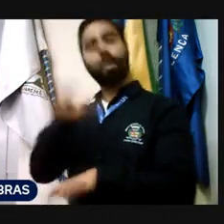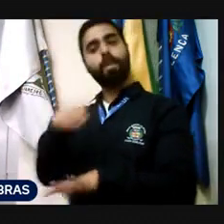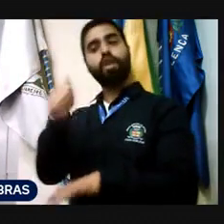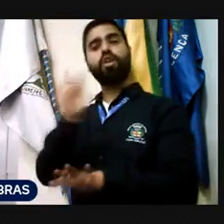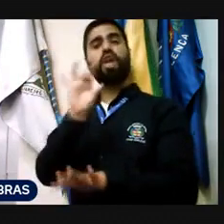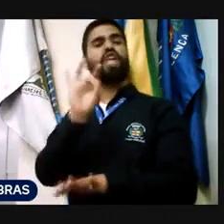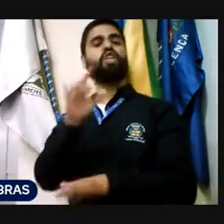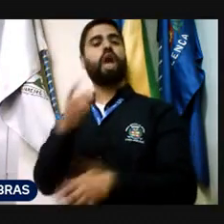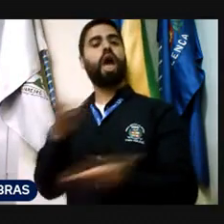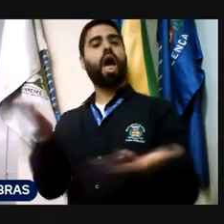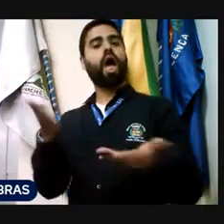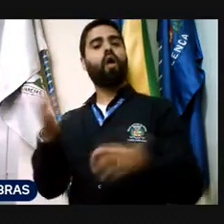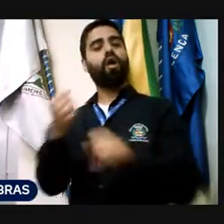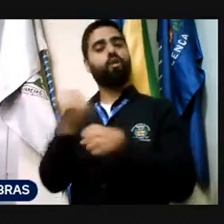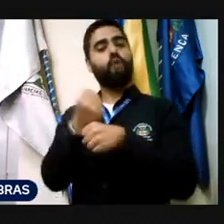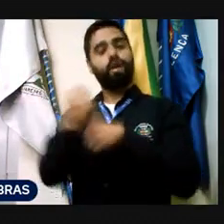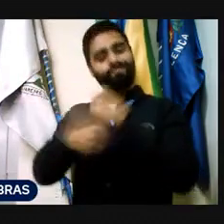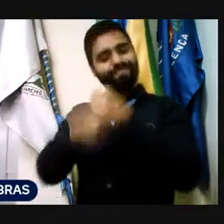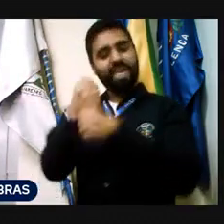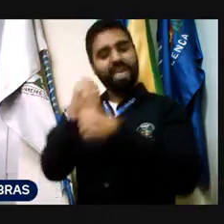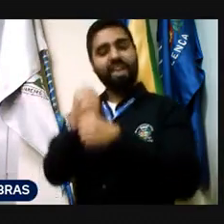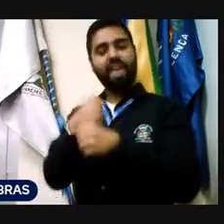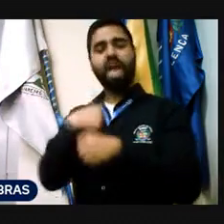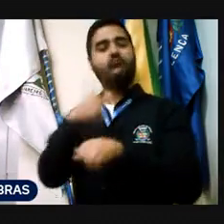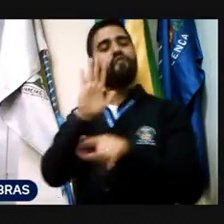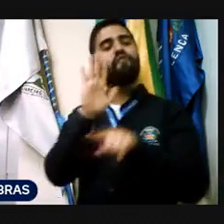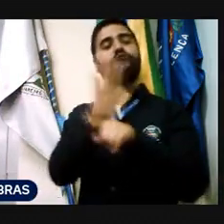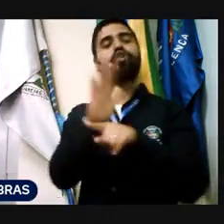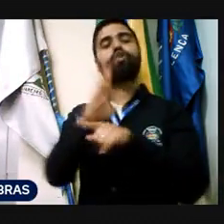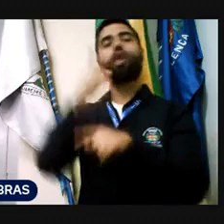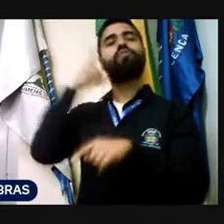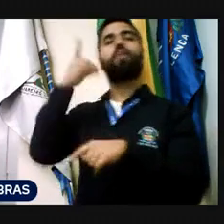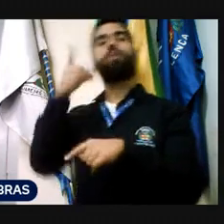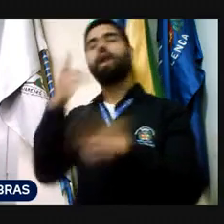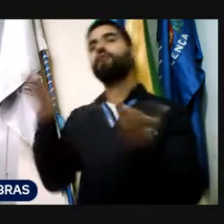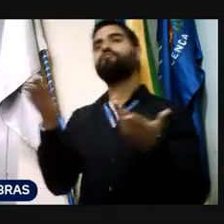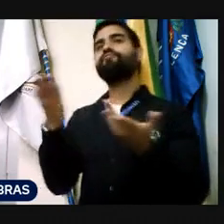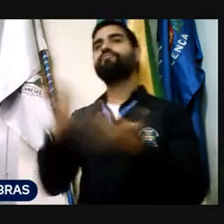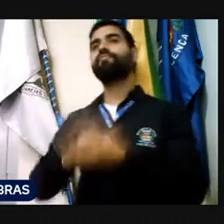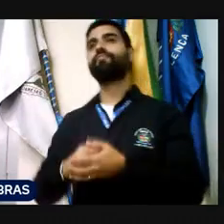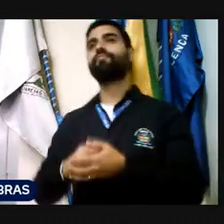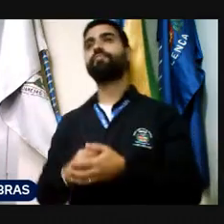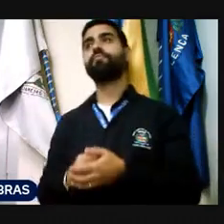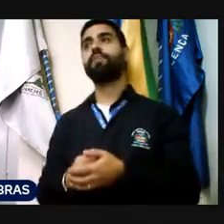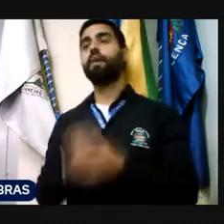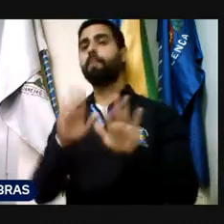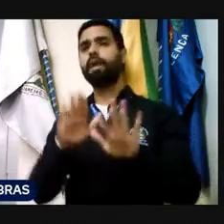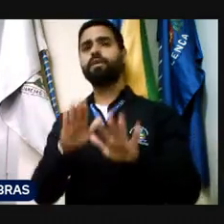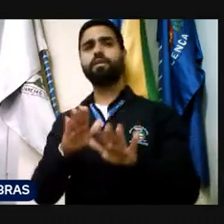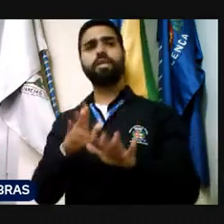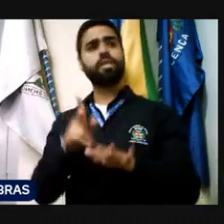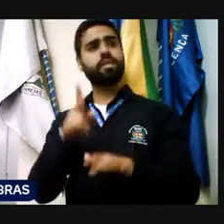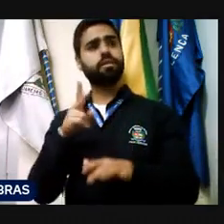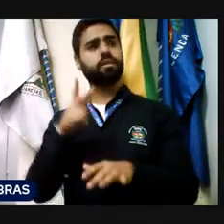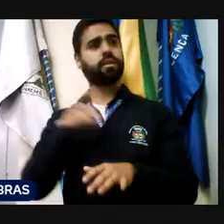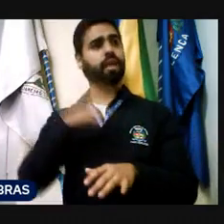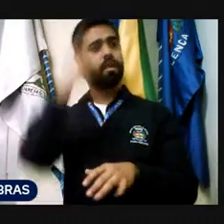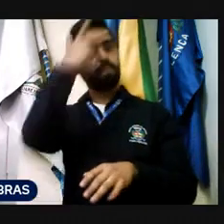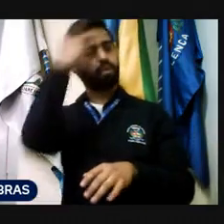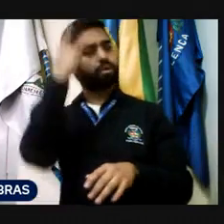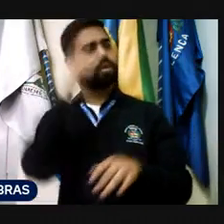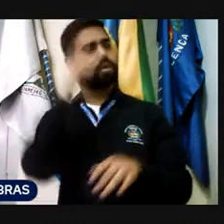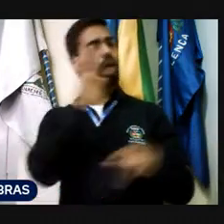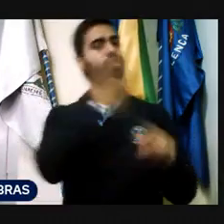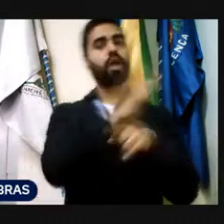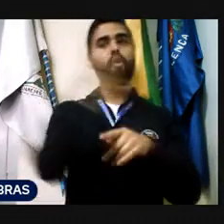adianta nada chegar no ano que vem, ah, eu vou ajudar o deputado tal, vou ajudar o deputado tal. Aí todo mundo está ajudando o deputado A, o deputado